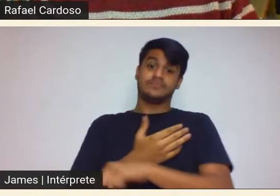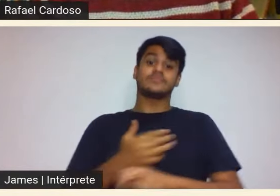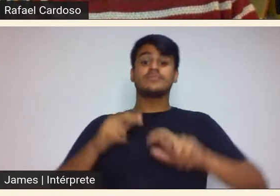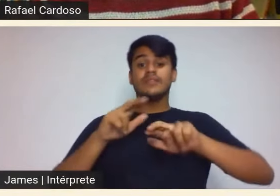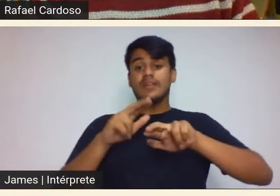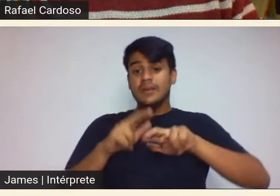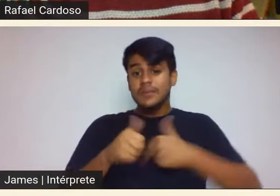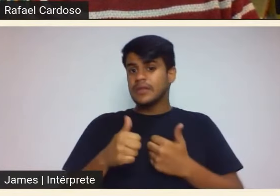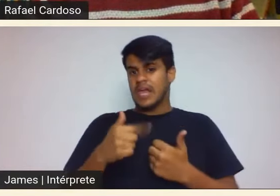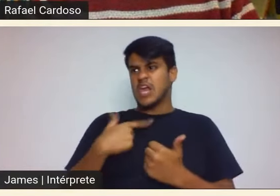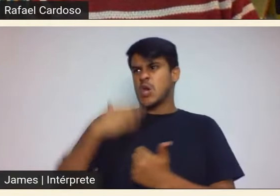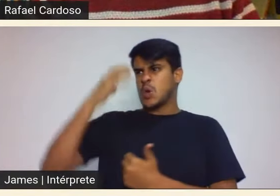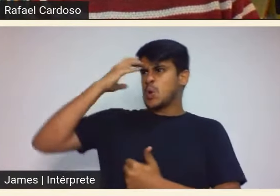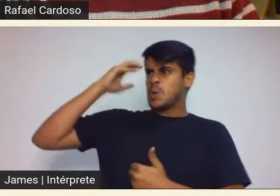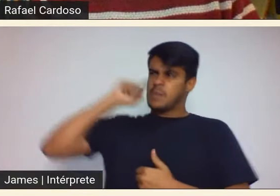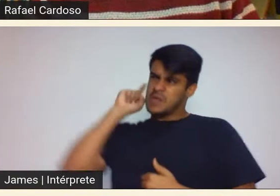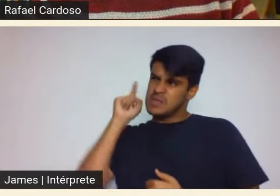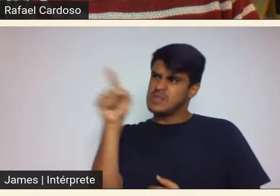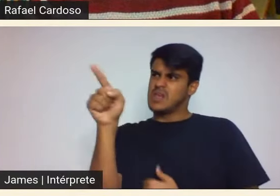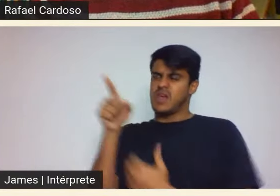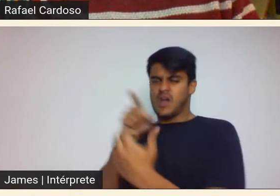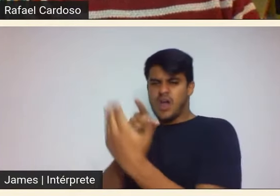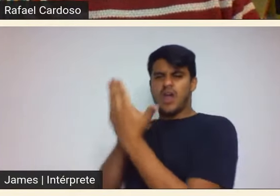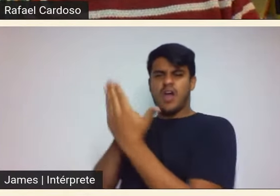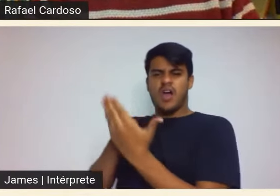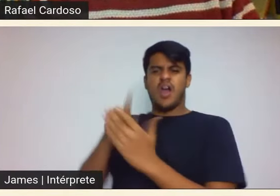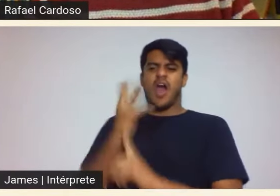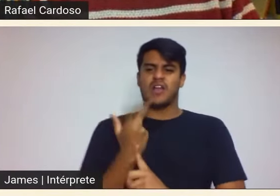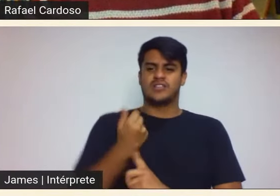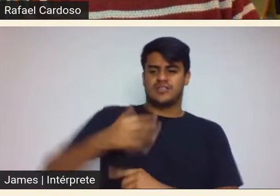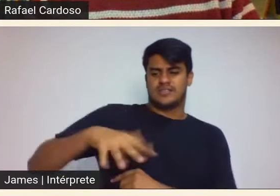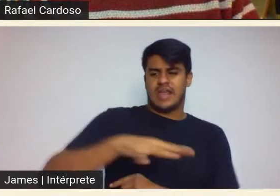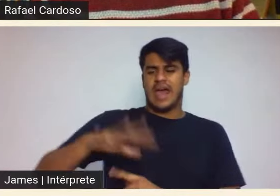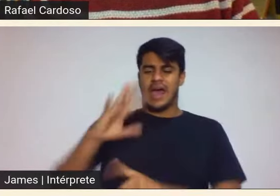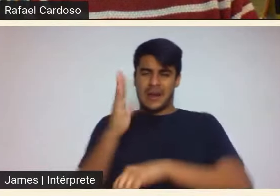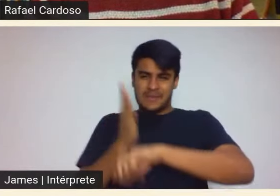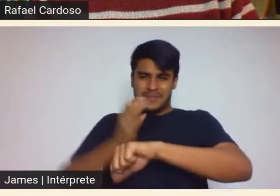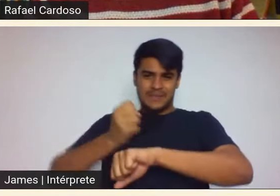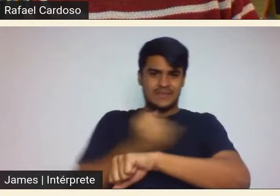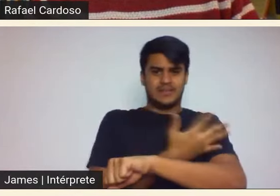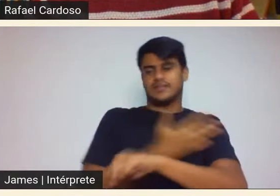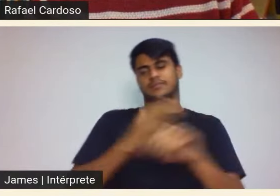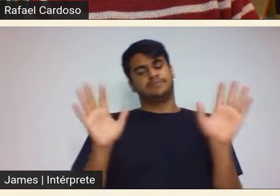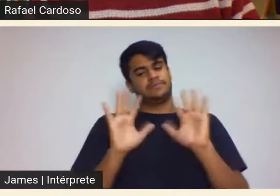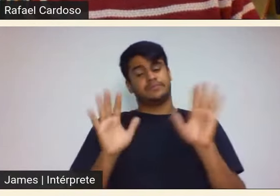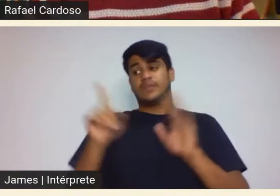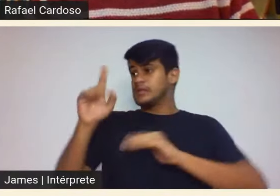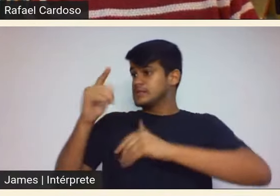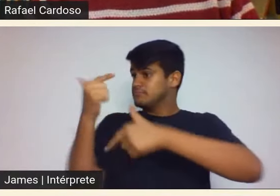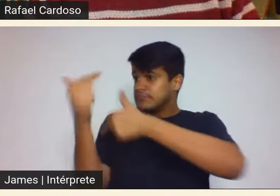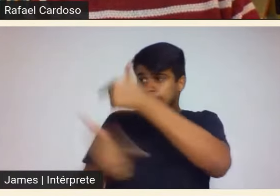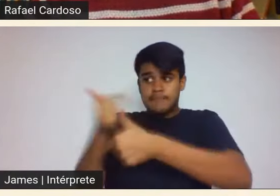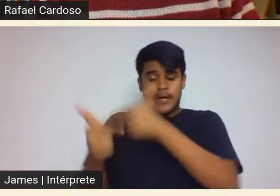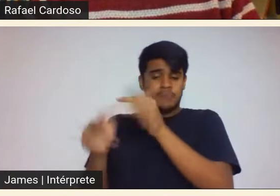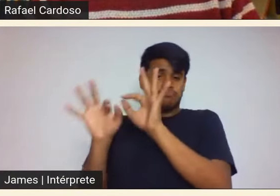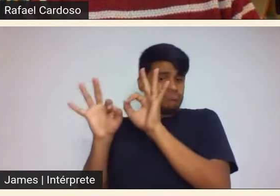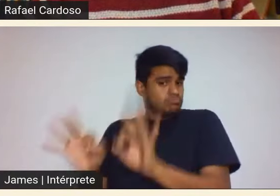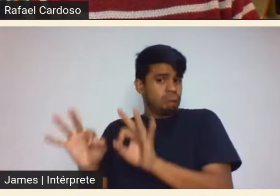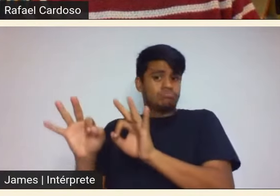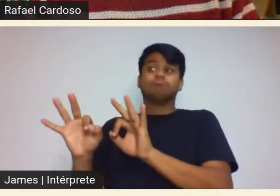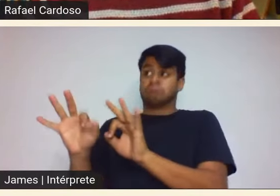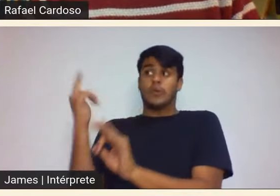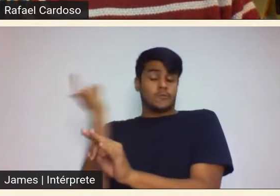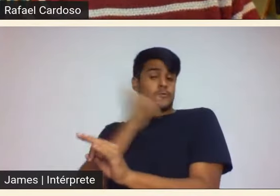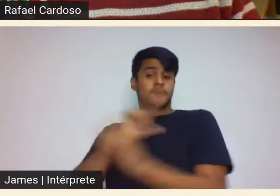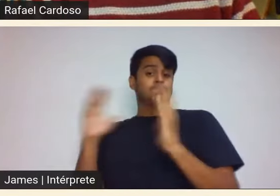eu não estou culpando ou acusando os artistas modernistas. Eles fizeram o que fizeram, fizeram o que tinham que fazer e fizeram muito bem o